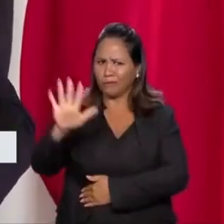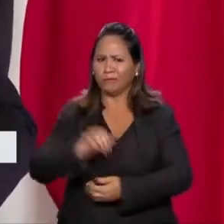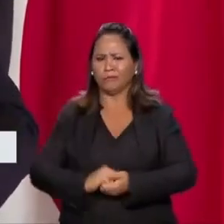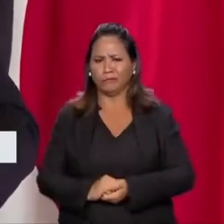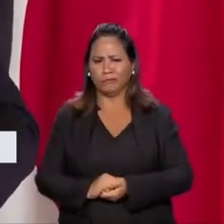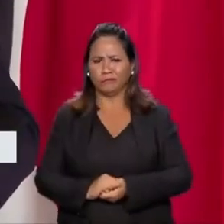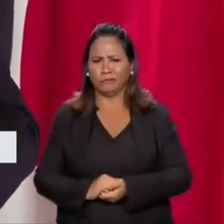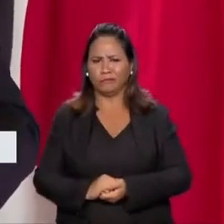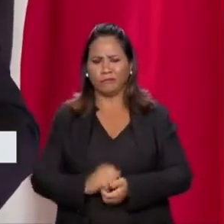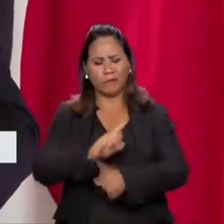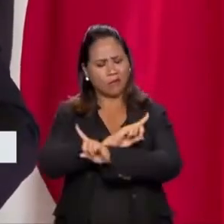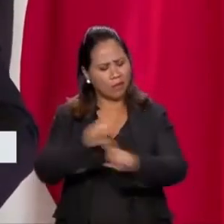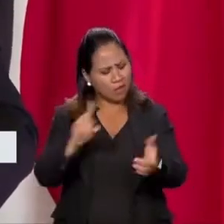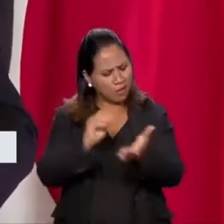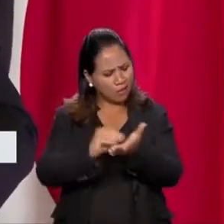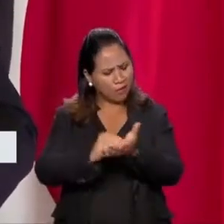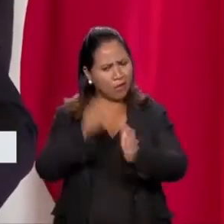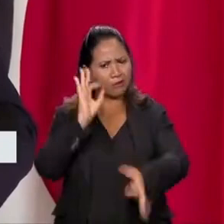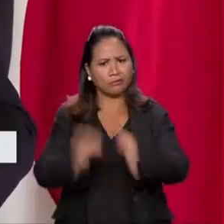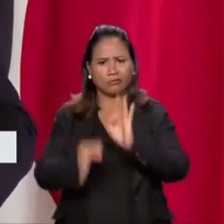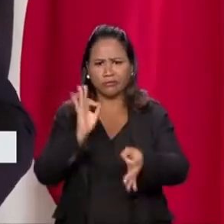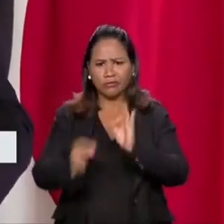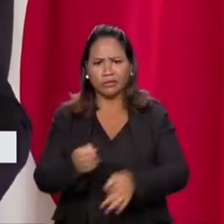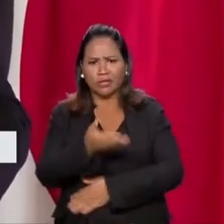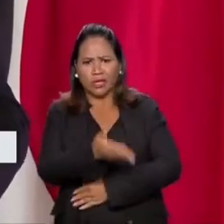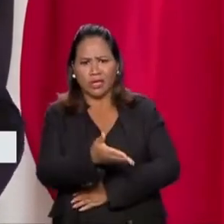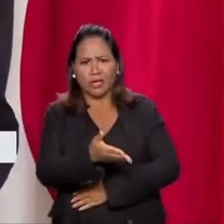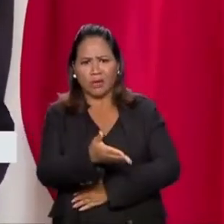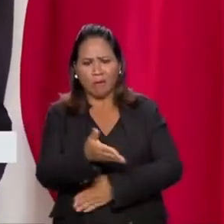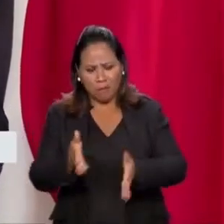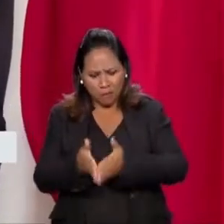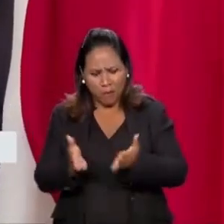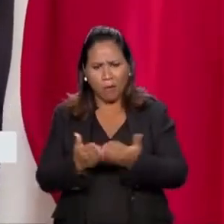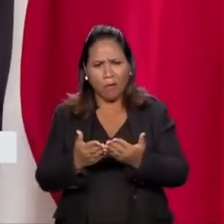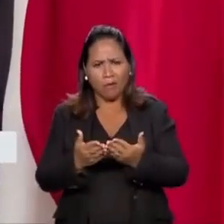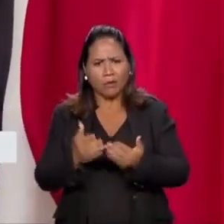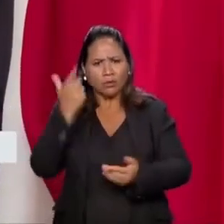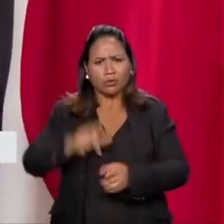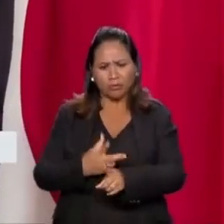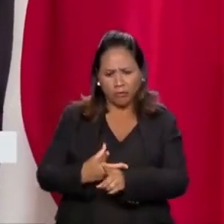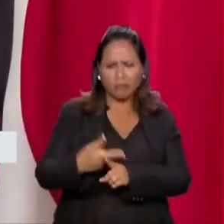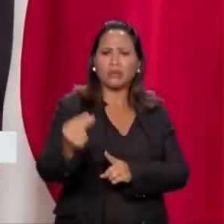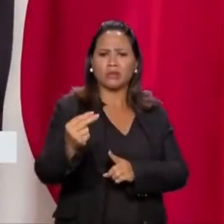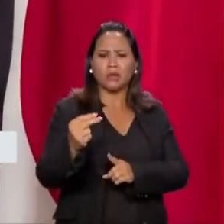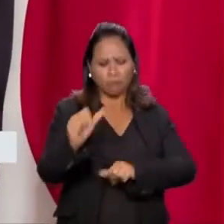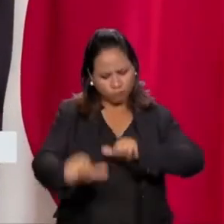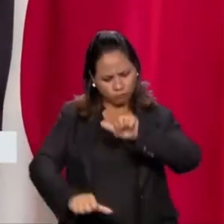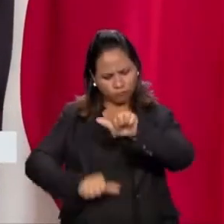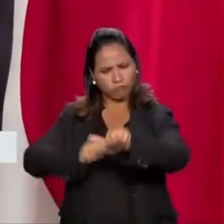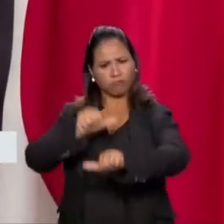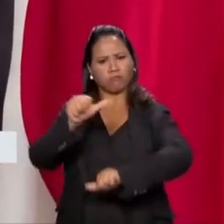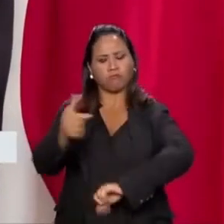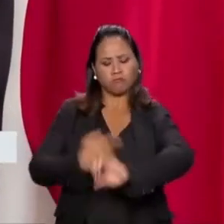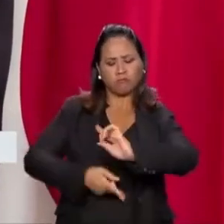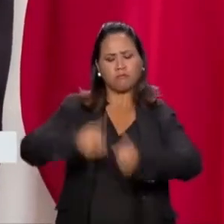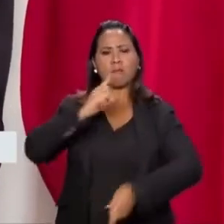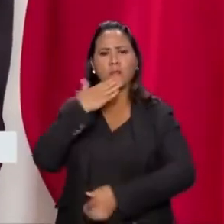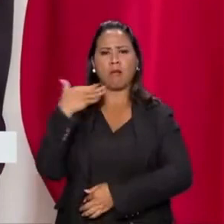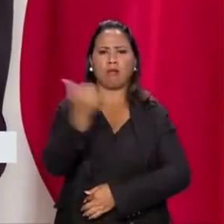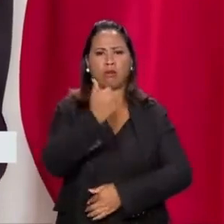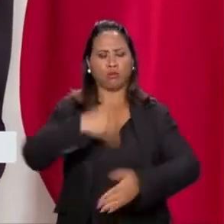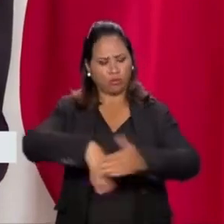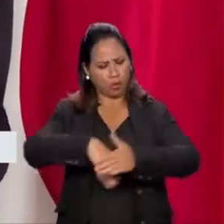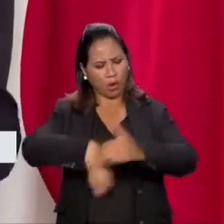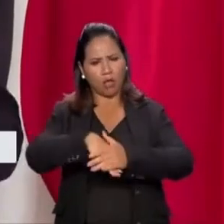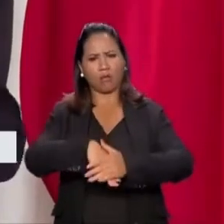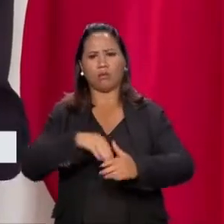Não é justo que um menino pobre, que venceu na vida, que está se transformando possivelmente num dos melhores jogadores do